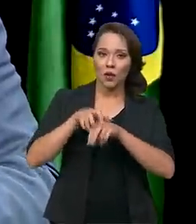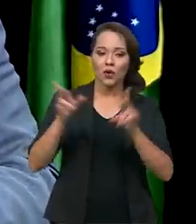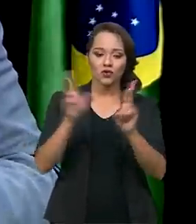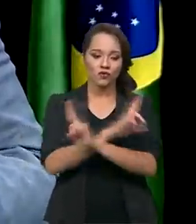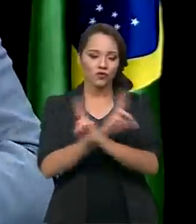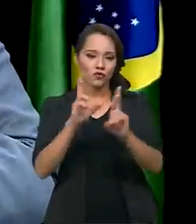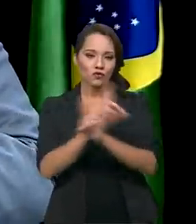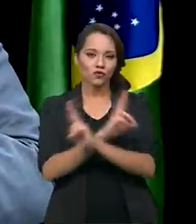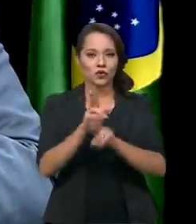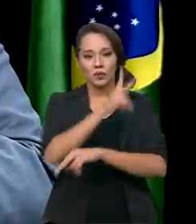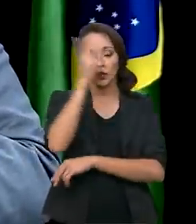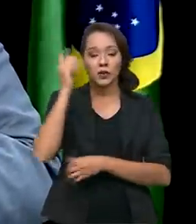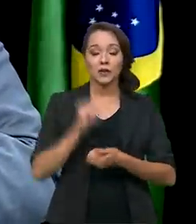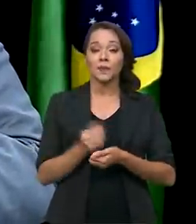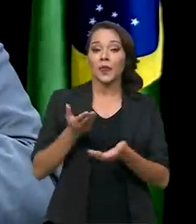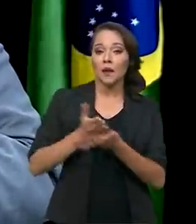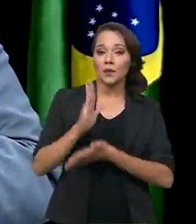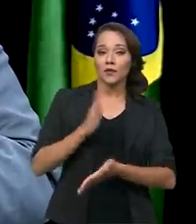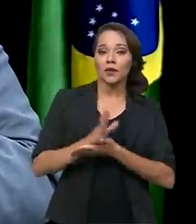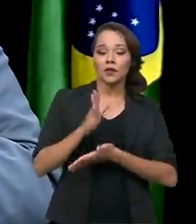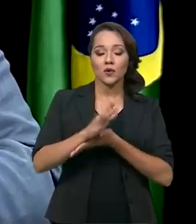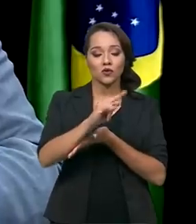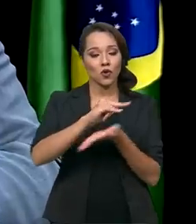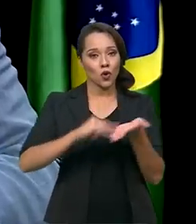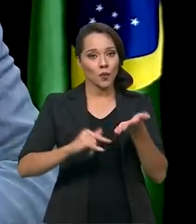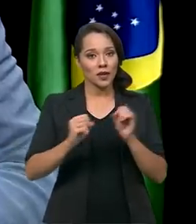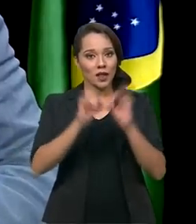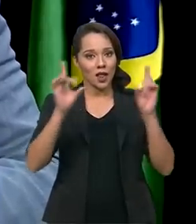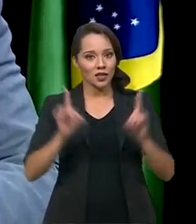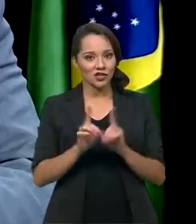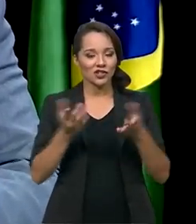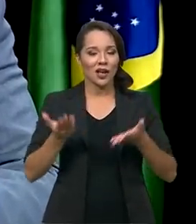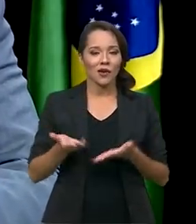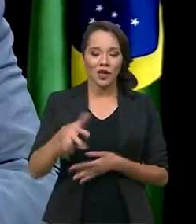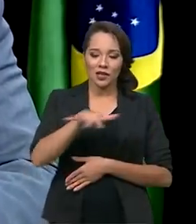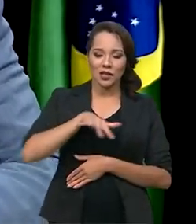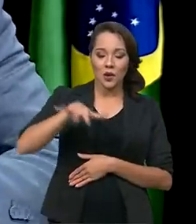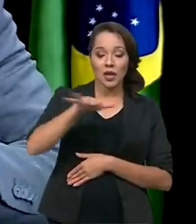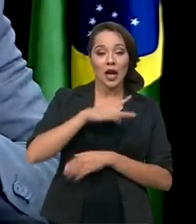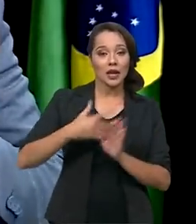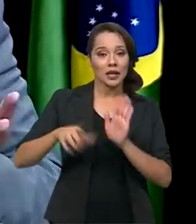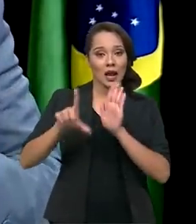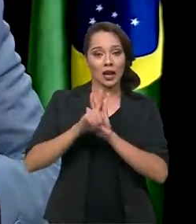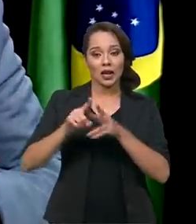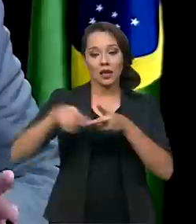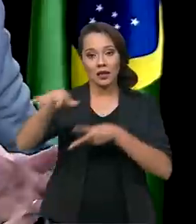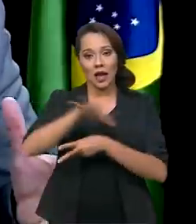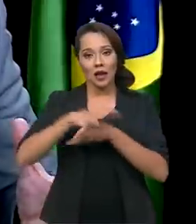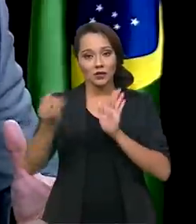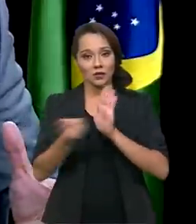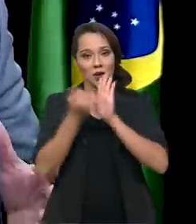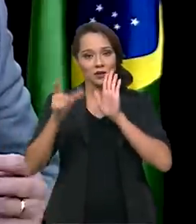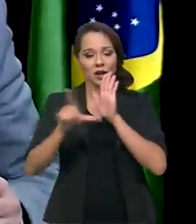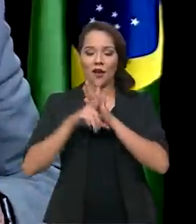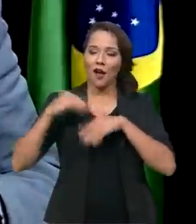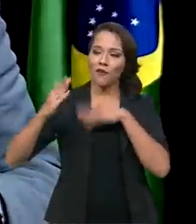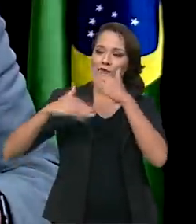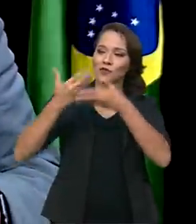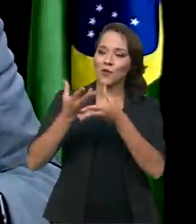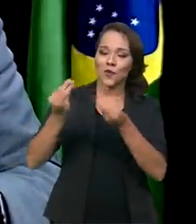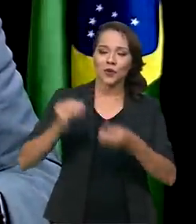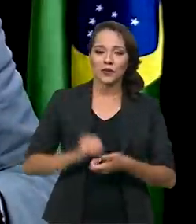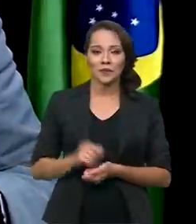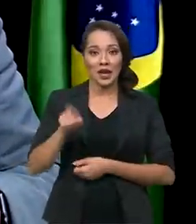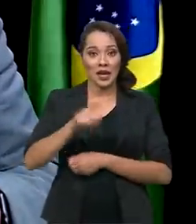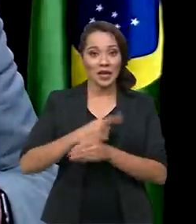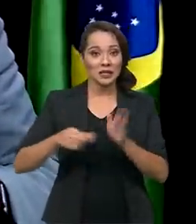de passageiro, a aprovação do documento de transporte eletrônico. Ou seja, no campo legislativo, no campo dos marcos, nós avançamos muito, e